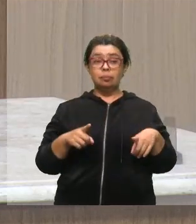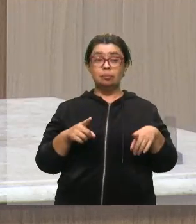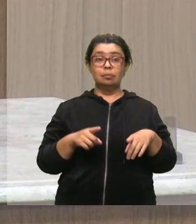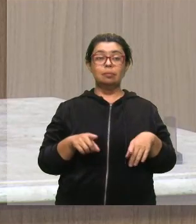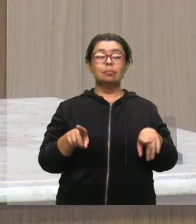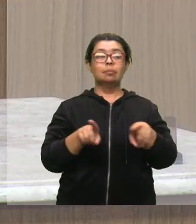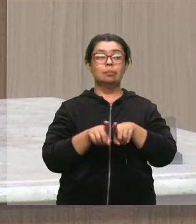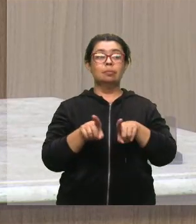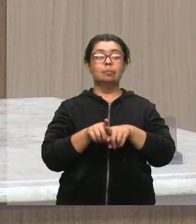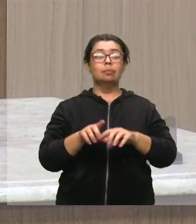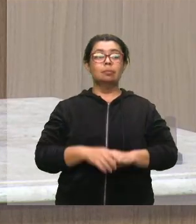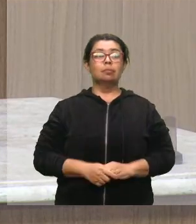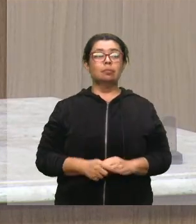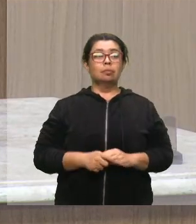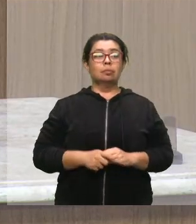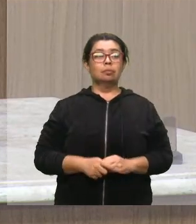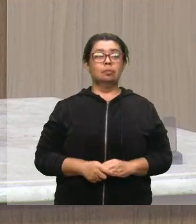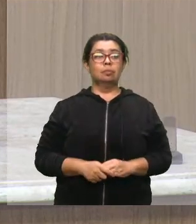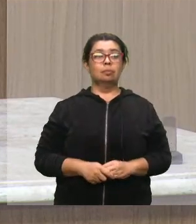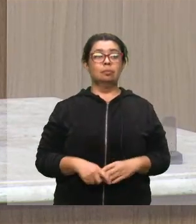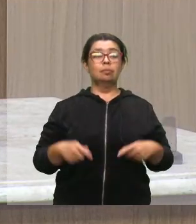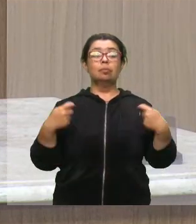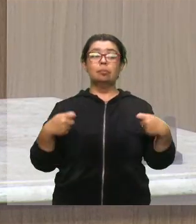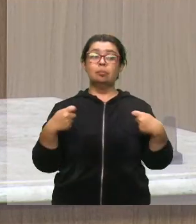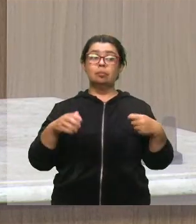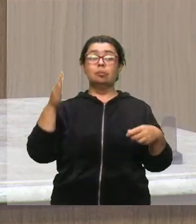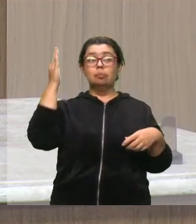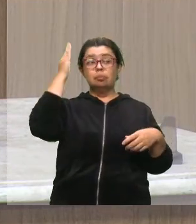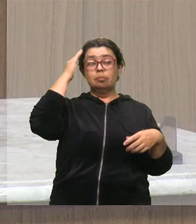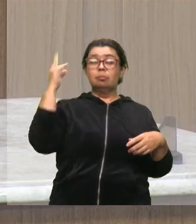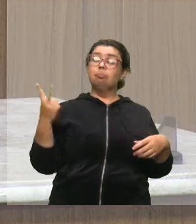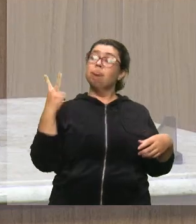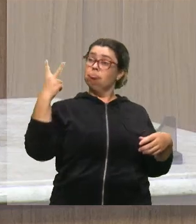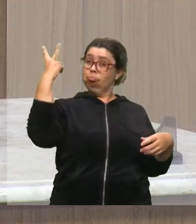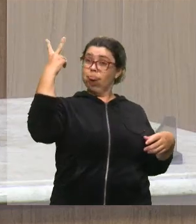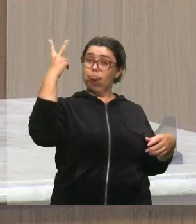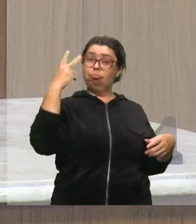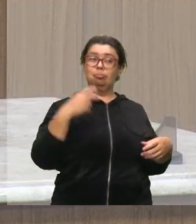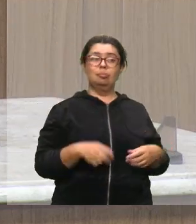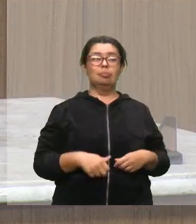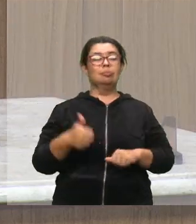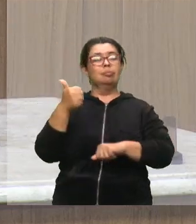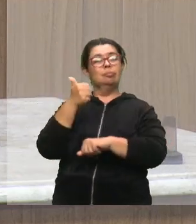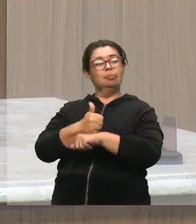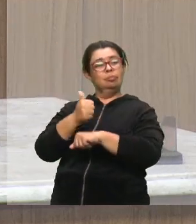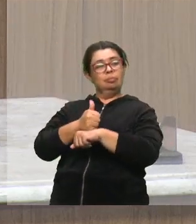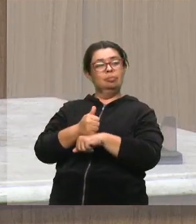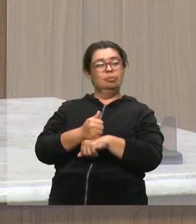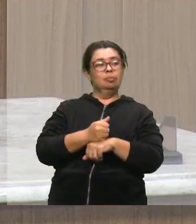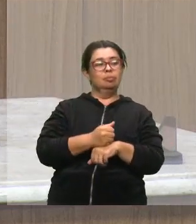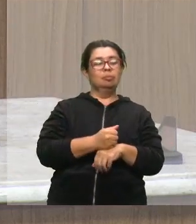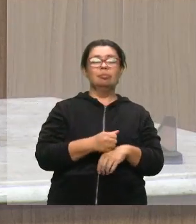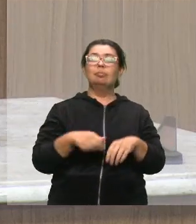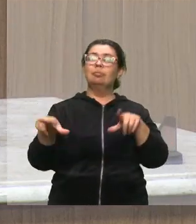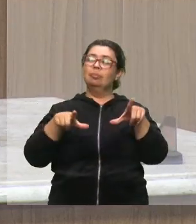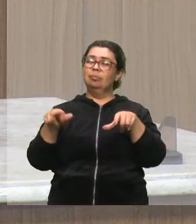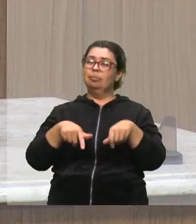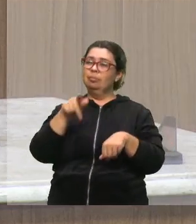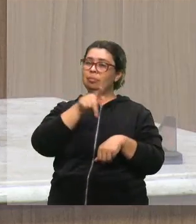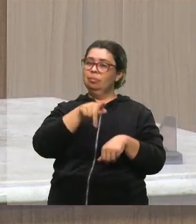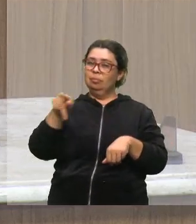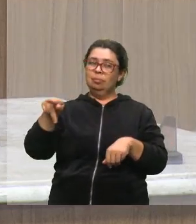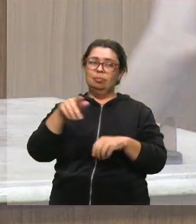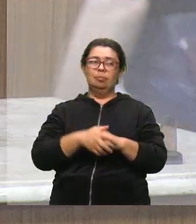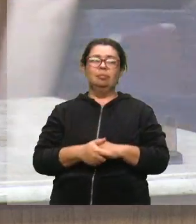também, nós precisamos começar a pensar na valorização dos profissionais do magistério em nossas cidades. Nós queremos